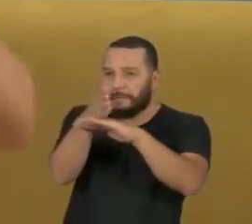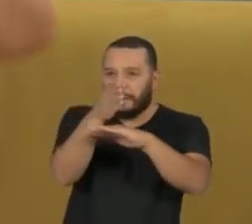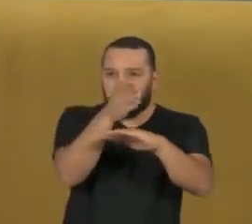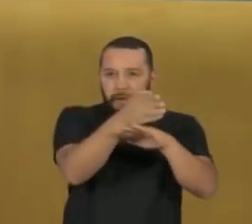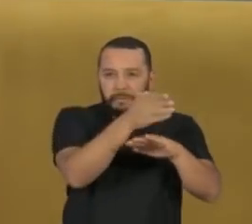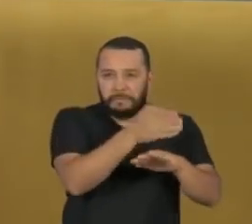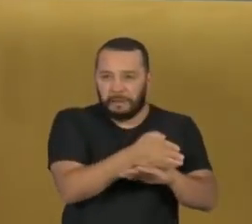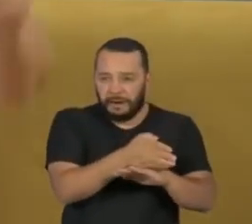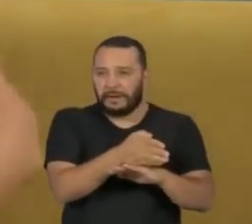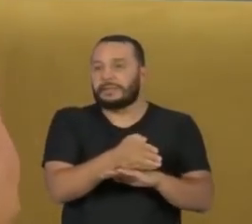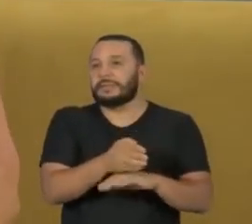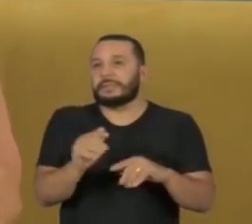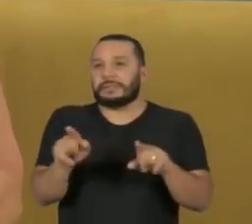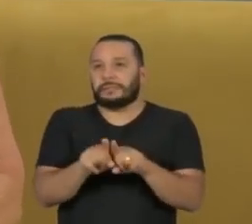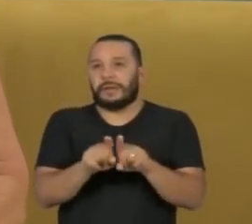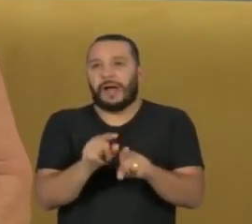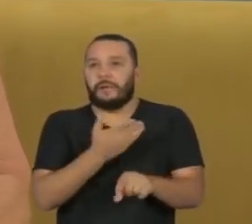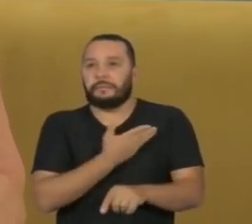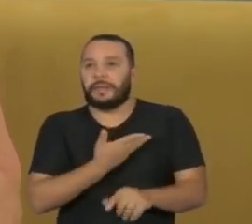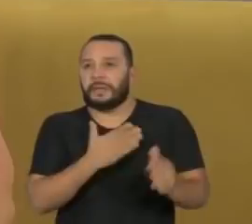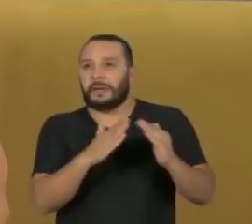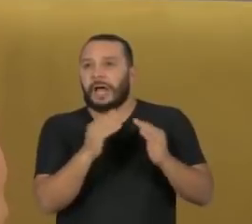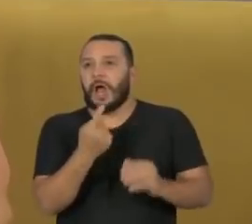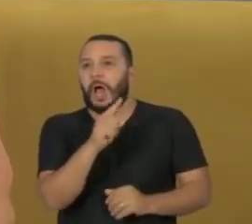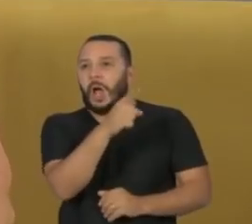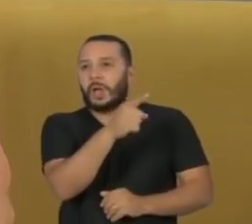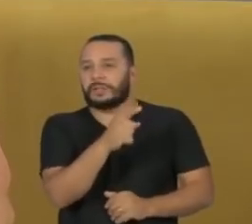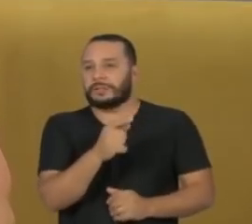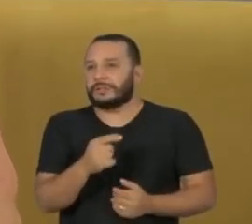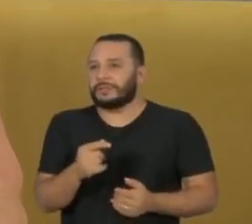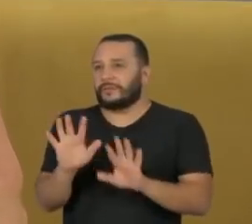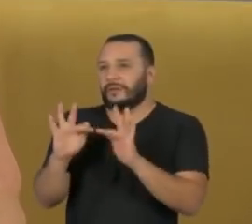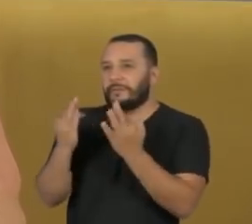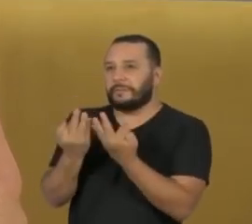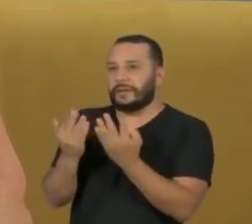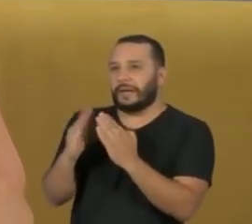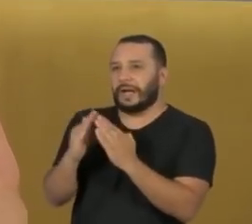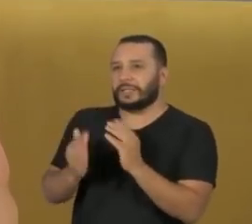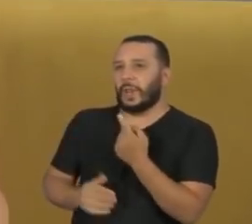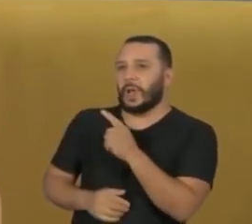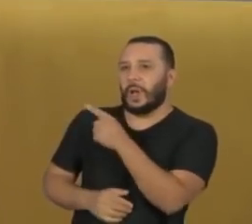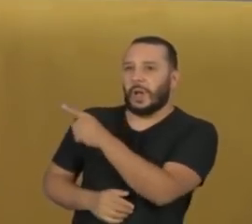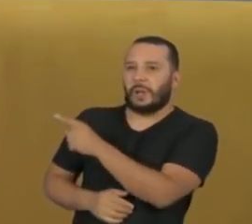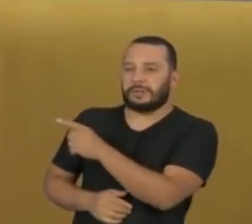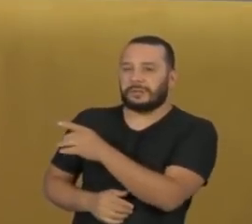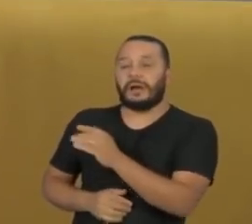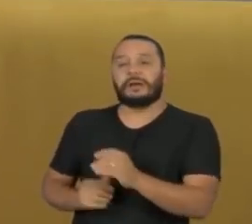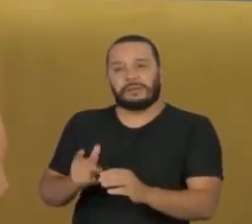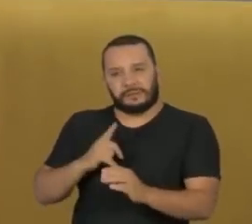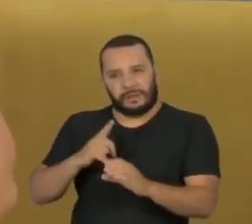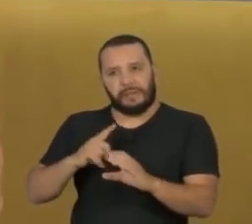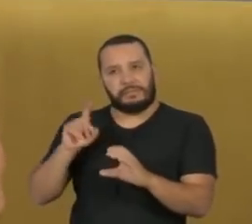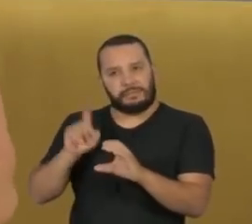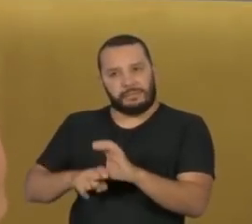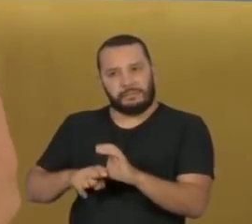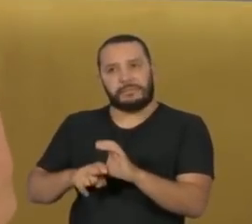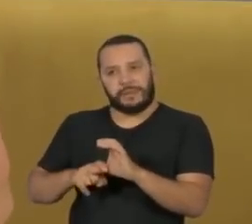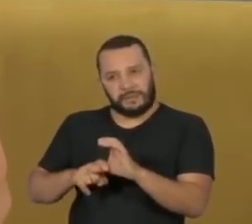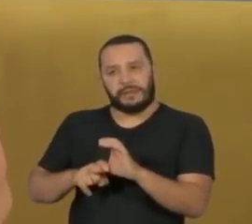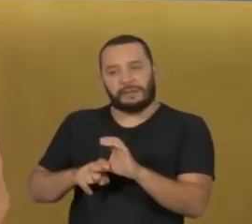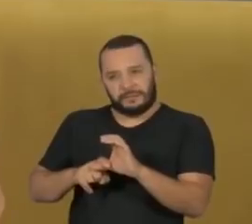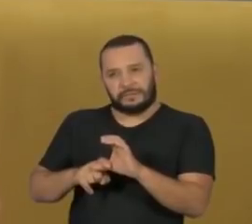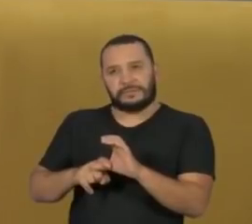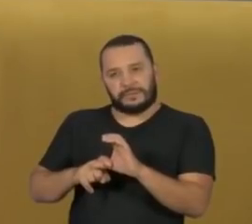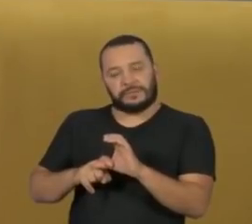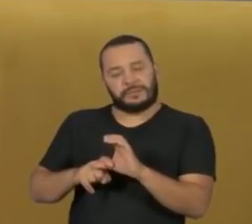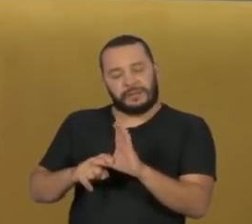de distância dos amigos, etc. e tal, acaba criando uma dependência que é negativa para todo mundo acha